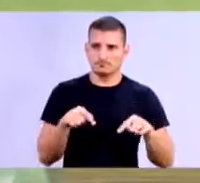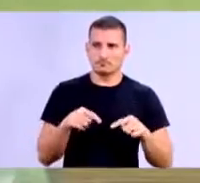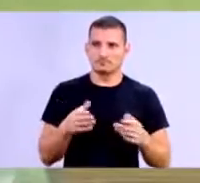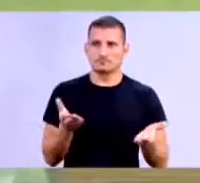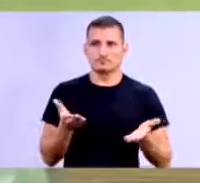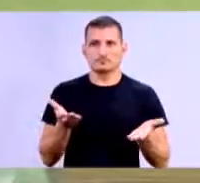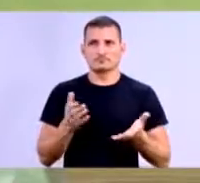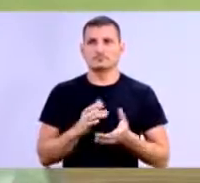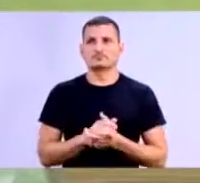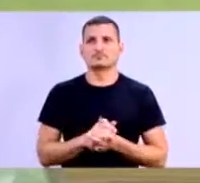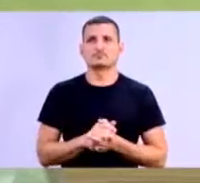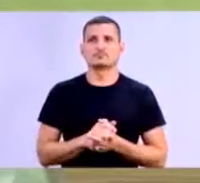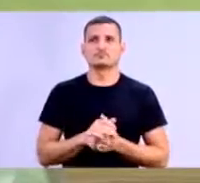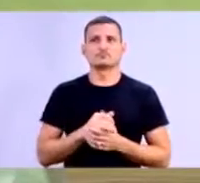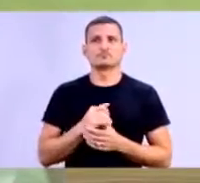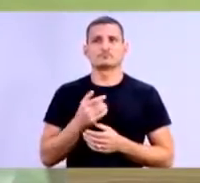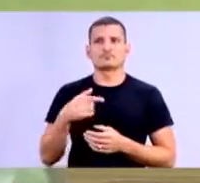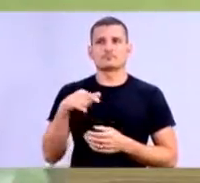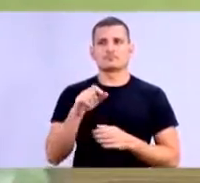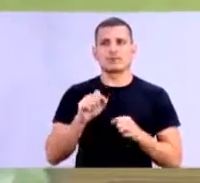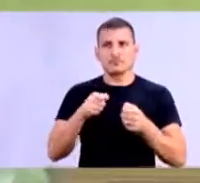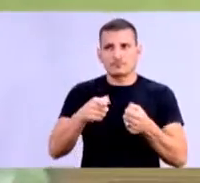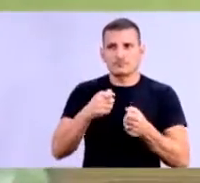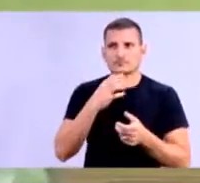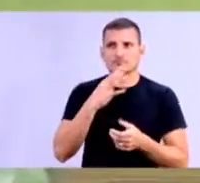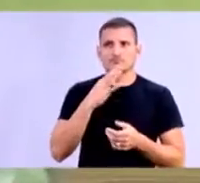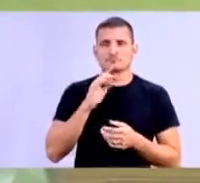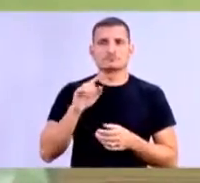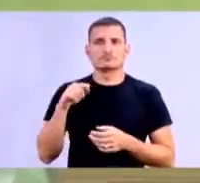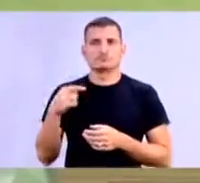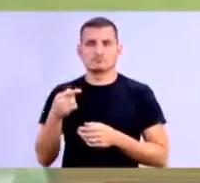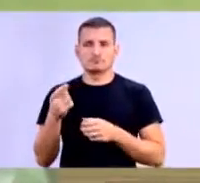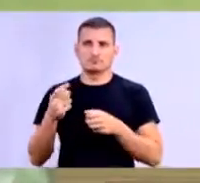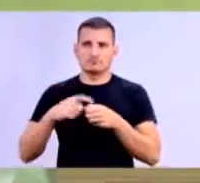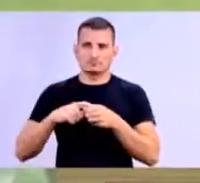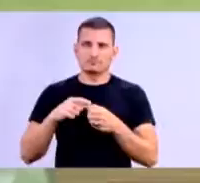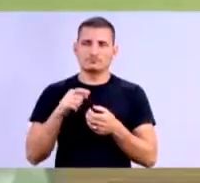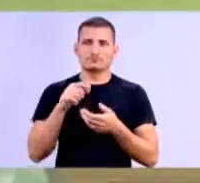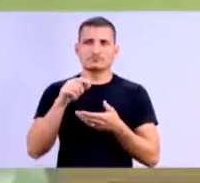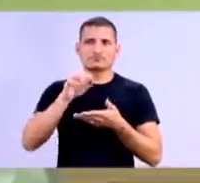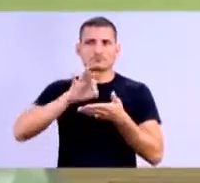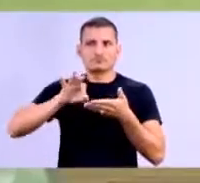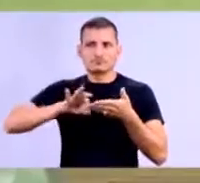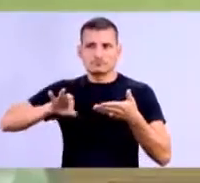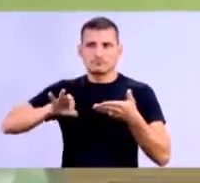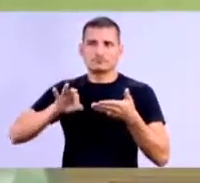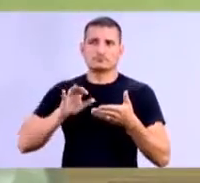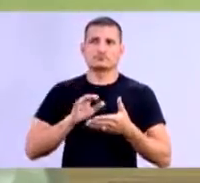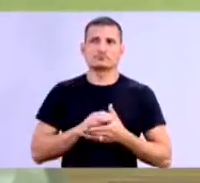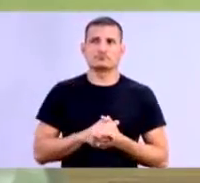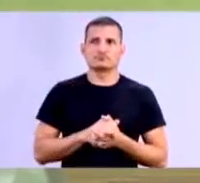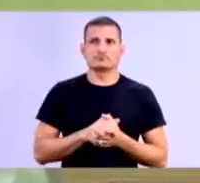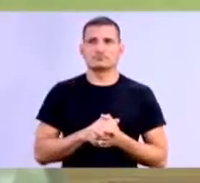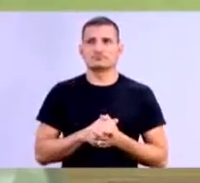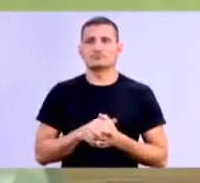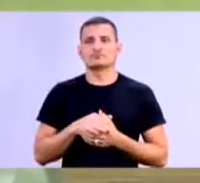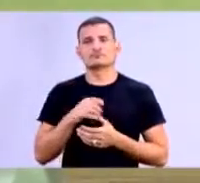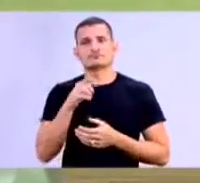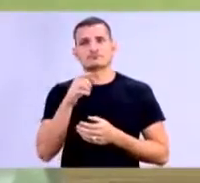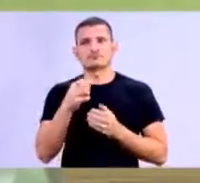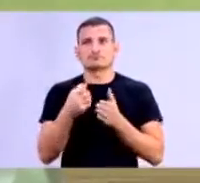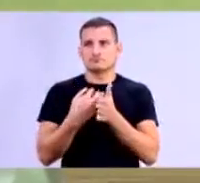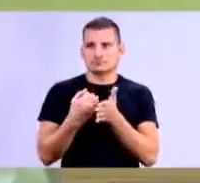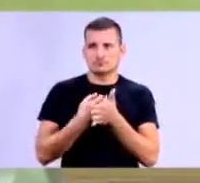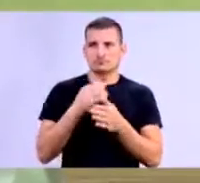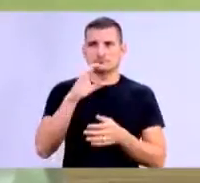firmar um pouco mais o conhecimento que nós passamos para vocês e depois a gente volta com a correção e demais comentários que vocês enviarem aqui no